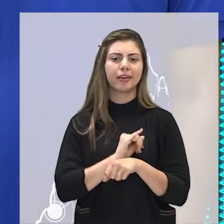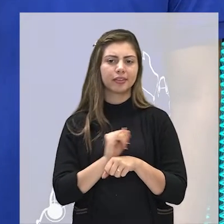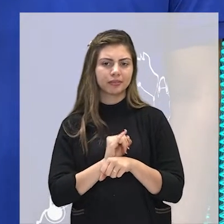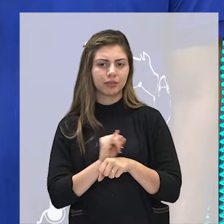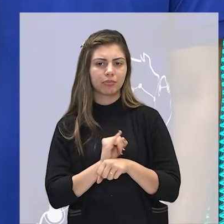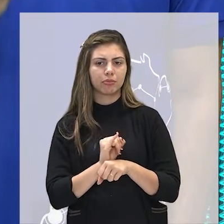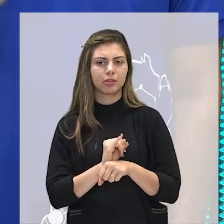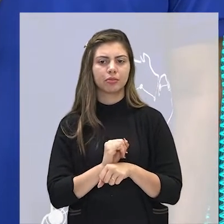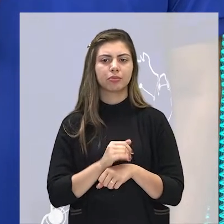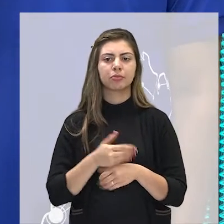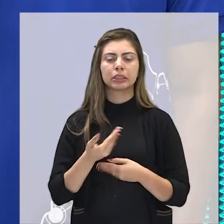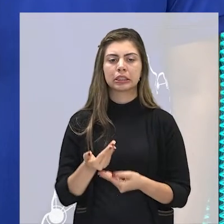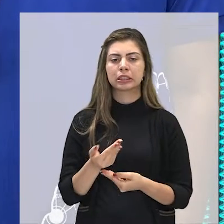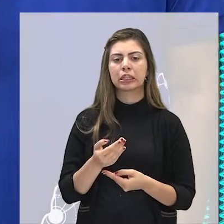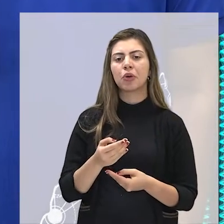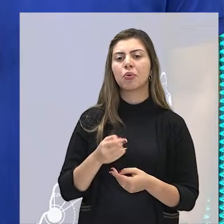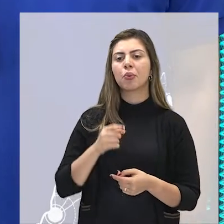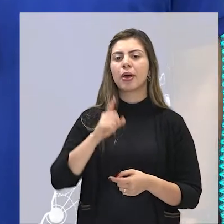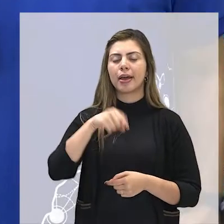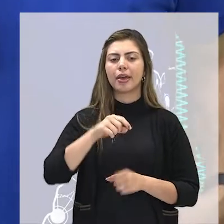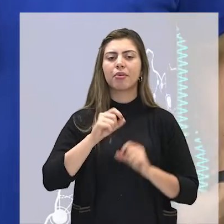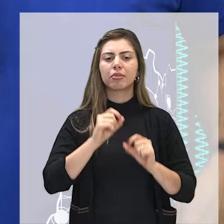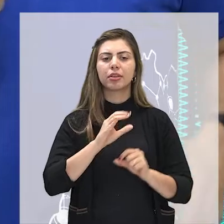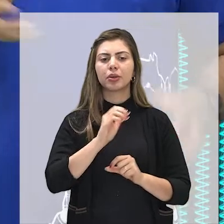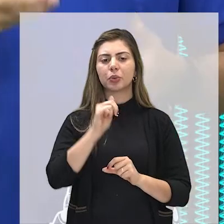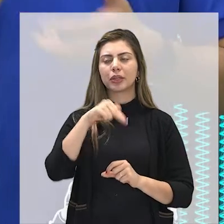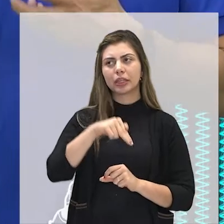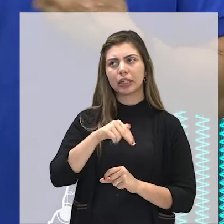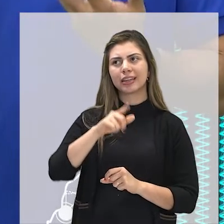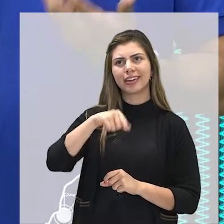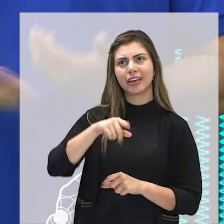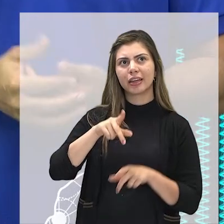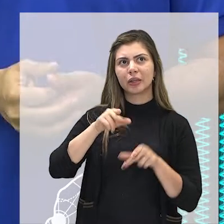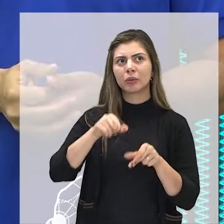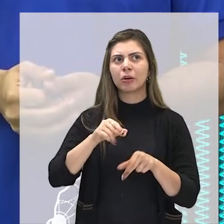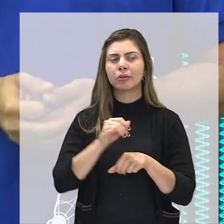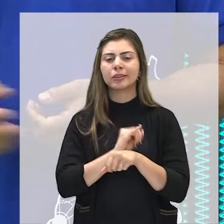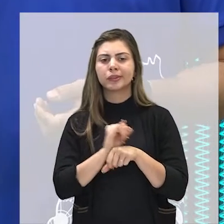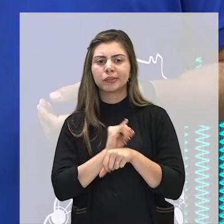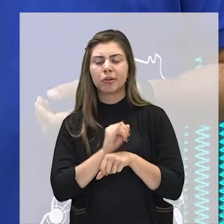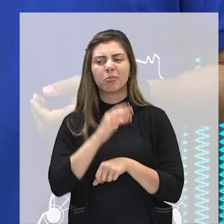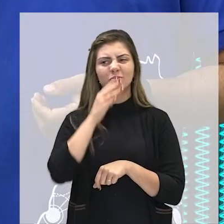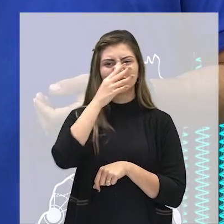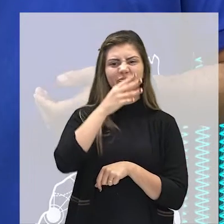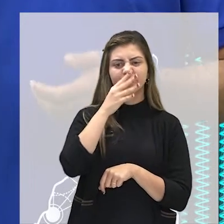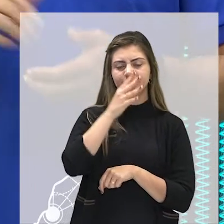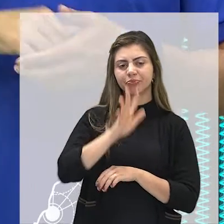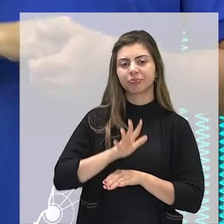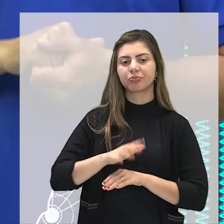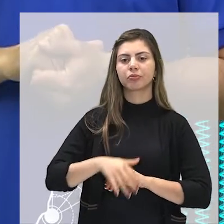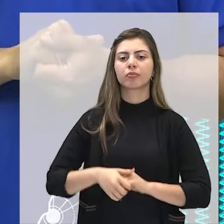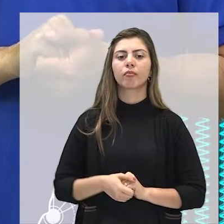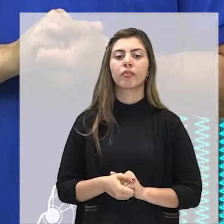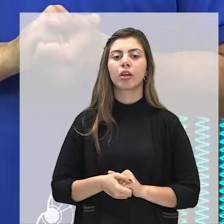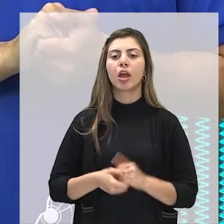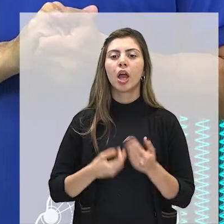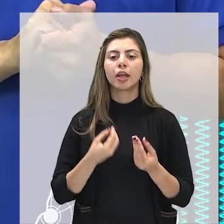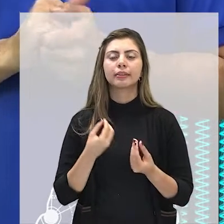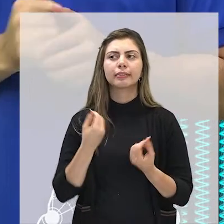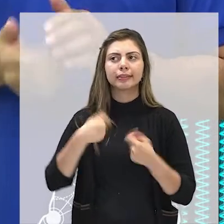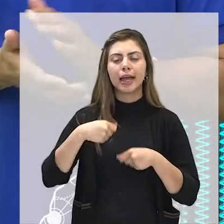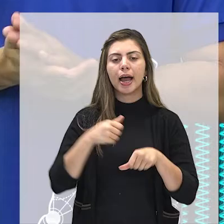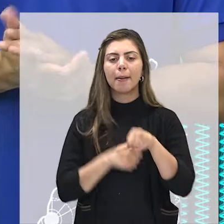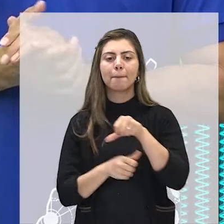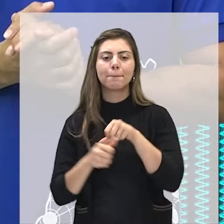O termo can, o verbo modal can, ele passa a ideia de mais informalidade. Olha só como é que eu posso modificar a